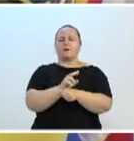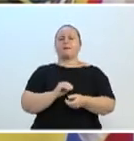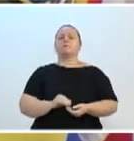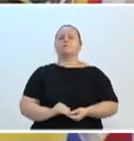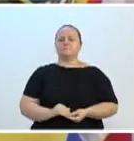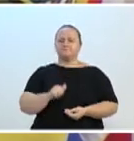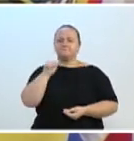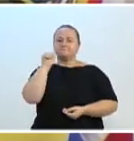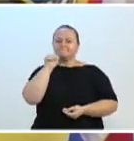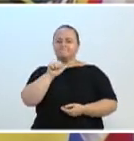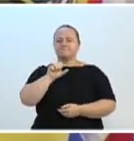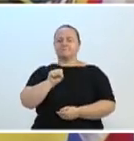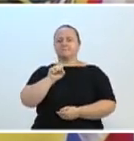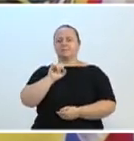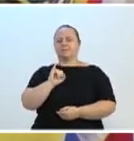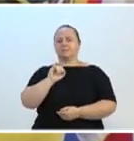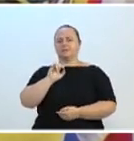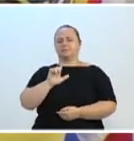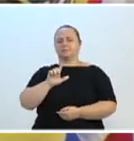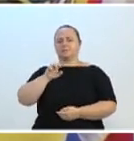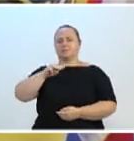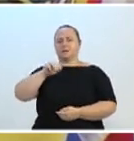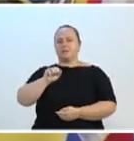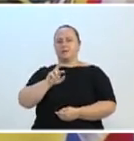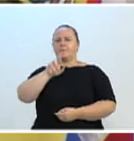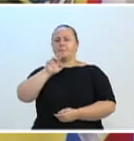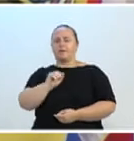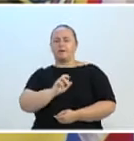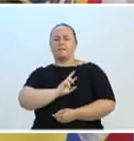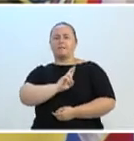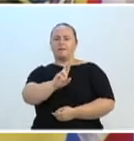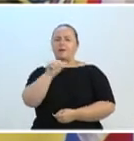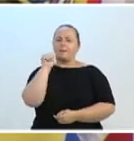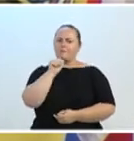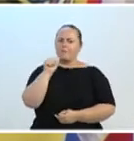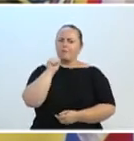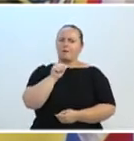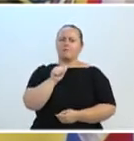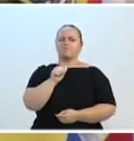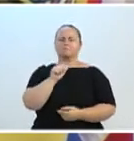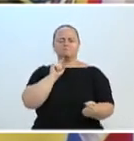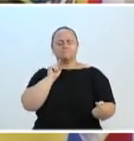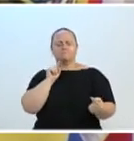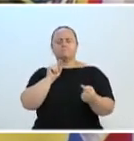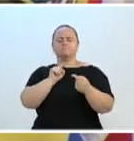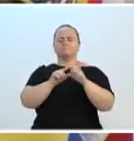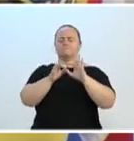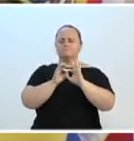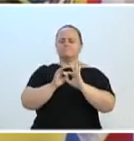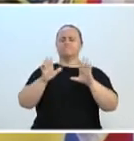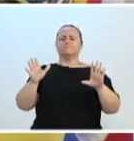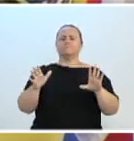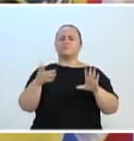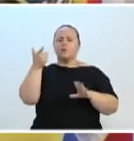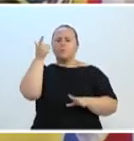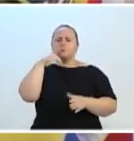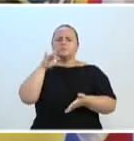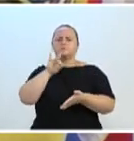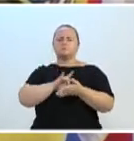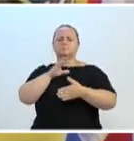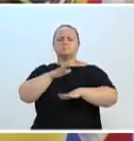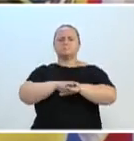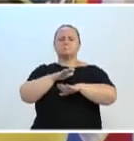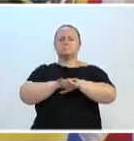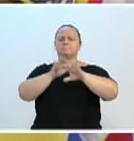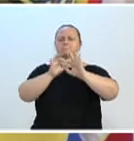representando as mulheres, vem nessa chapa com o mesmo ideal de uma independência, de uma vontade de fazer a diferença e levar para as nossas